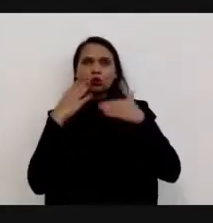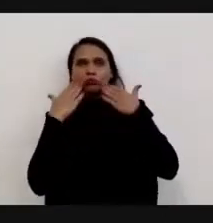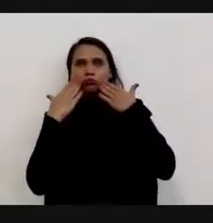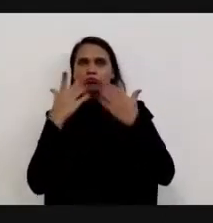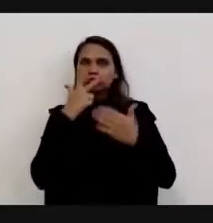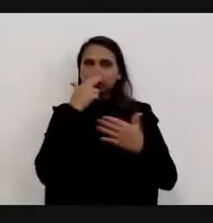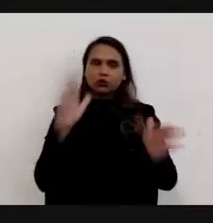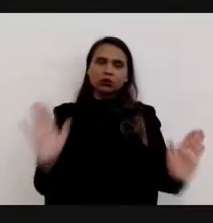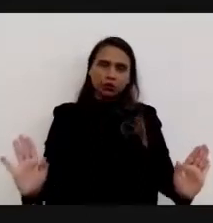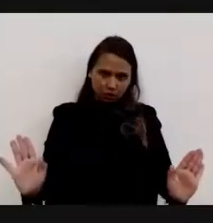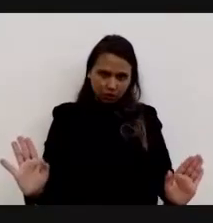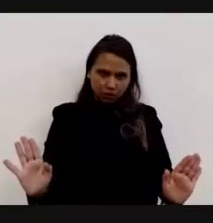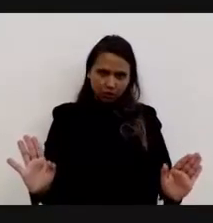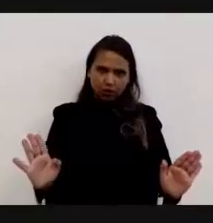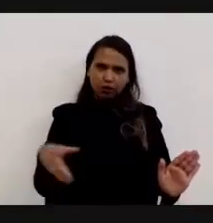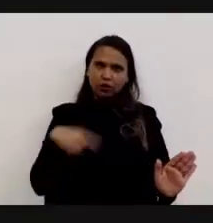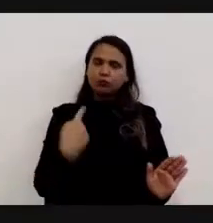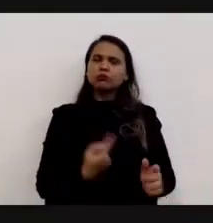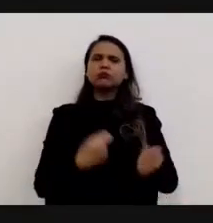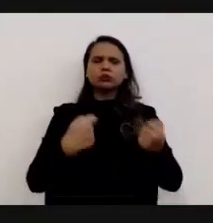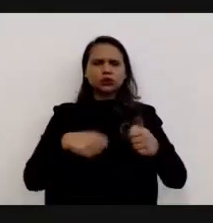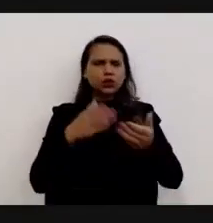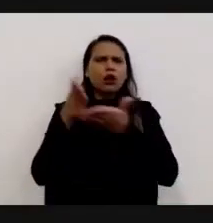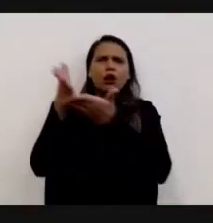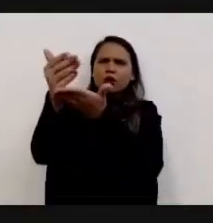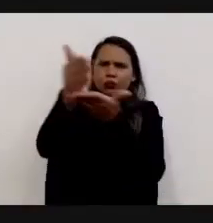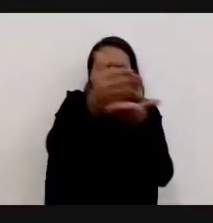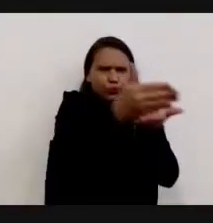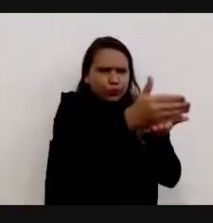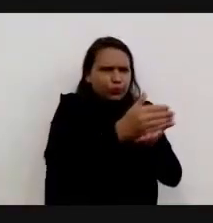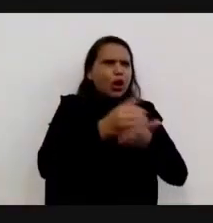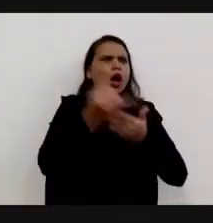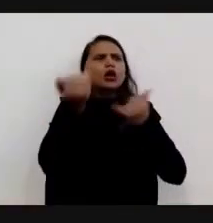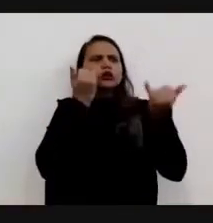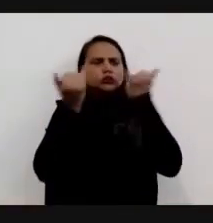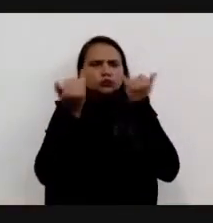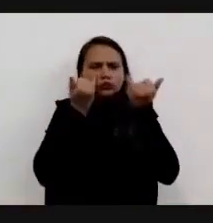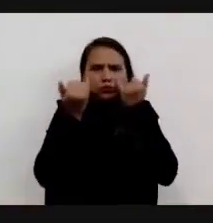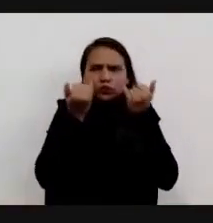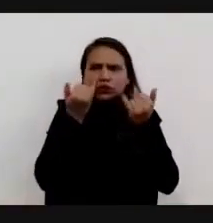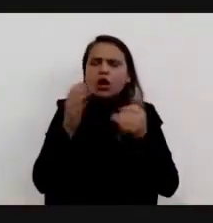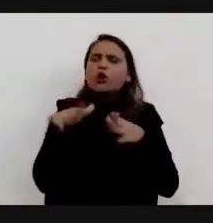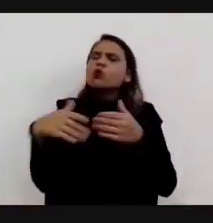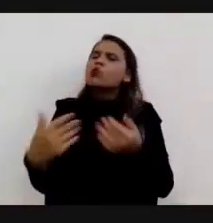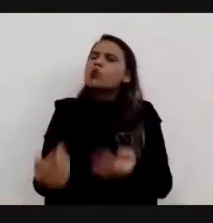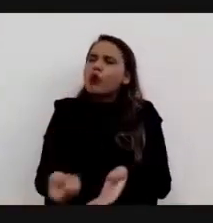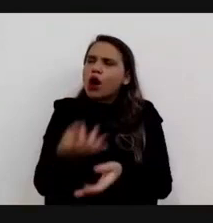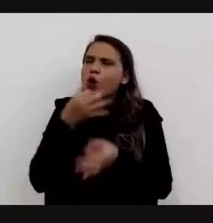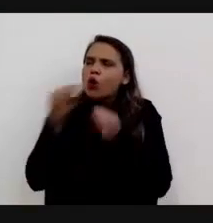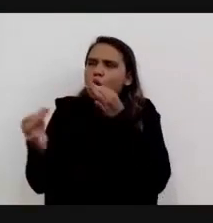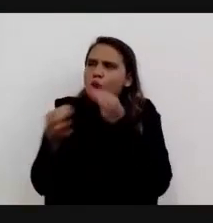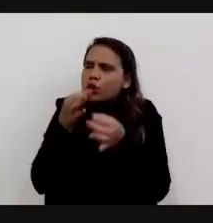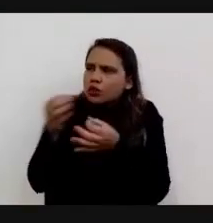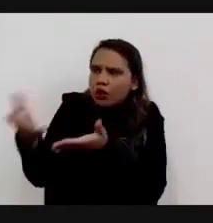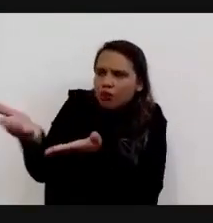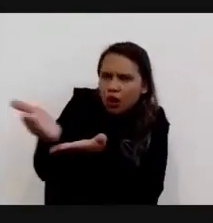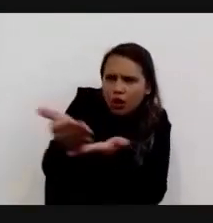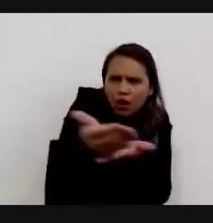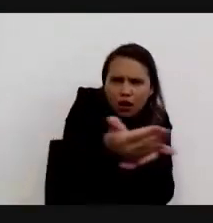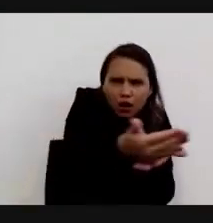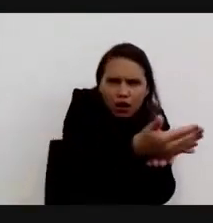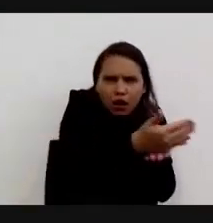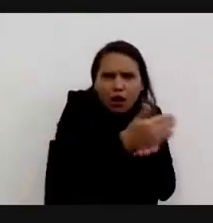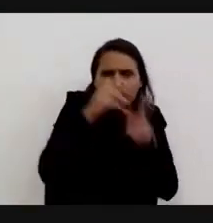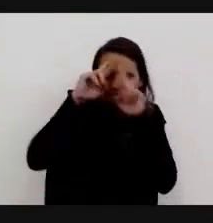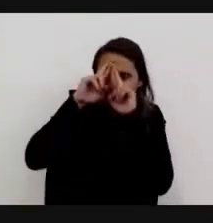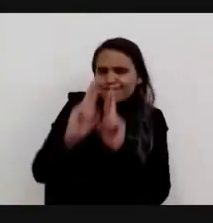solenidade desse processo de realmente coletar a informação dos povos atingidos, respeitando a sua autodeterminação.